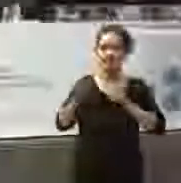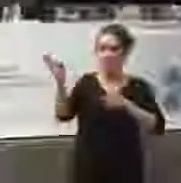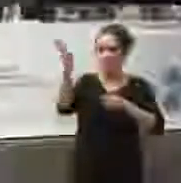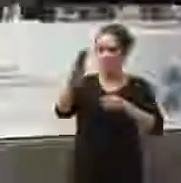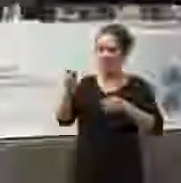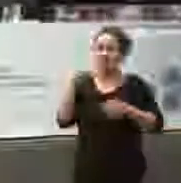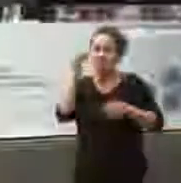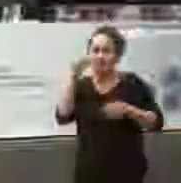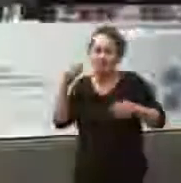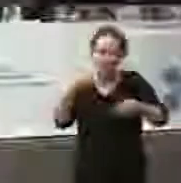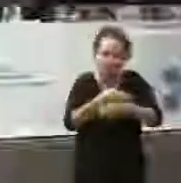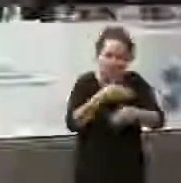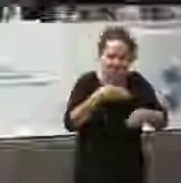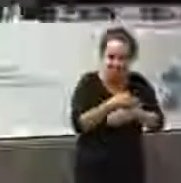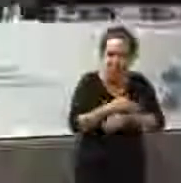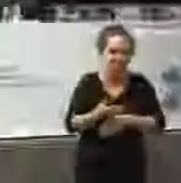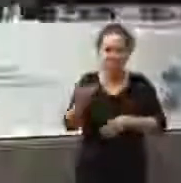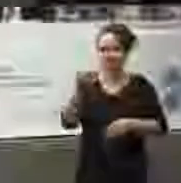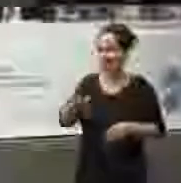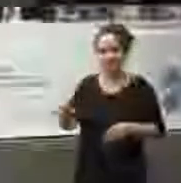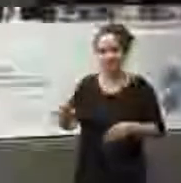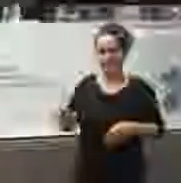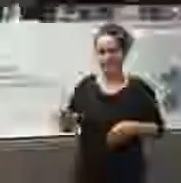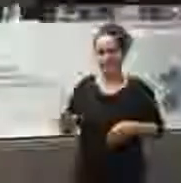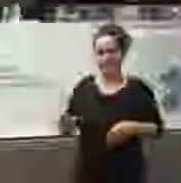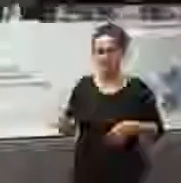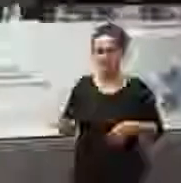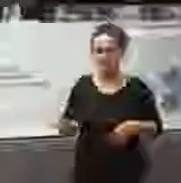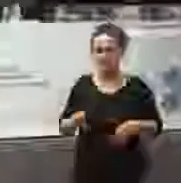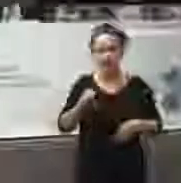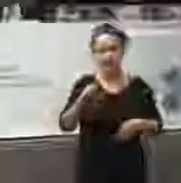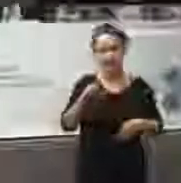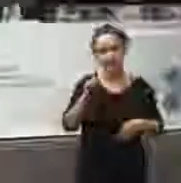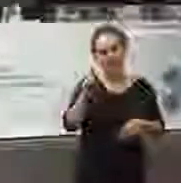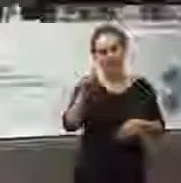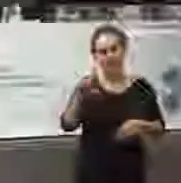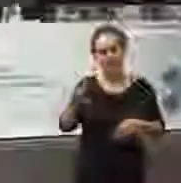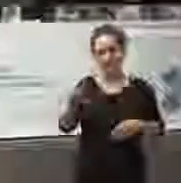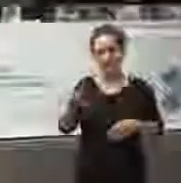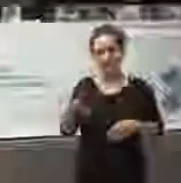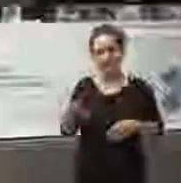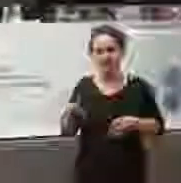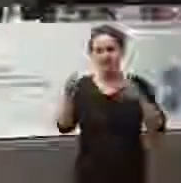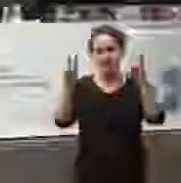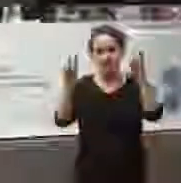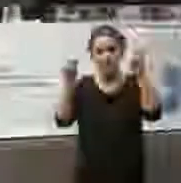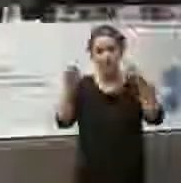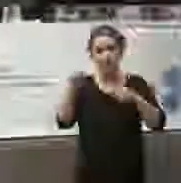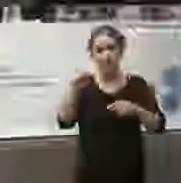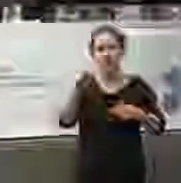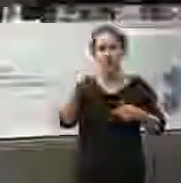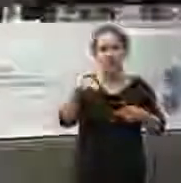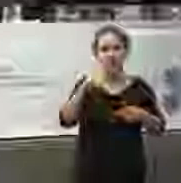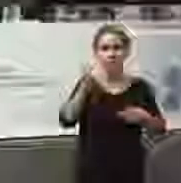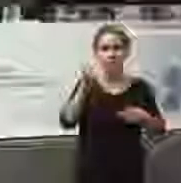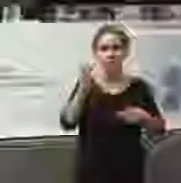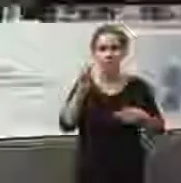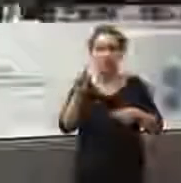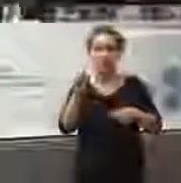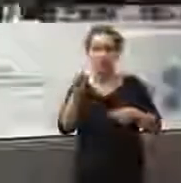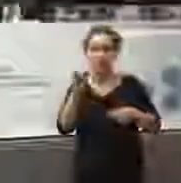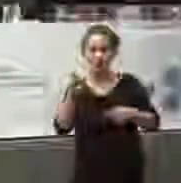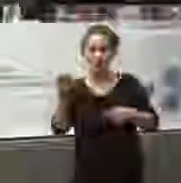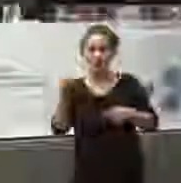a sua a sua inclusão ao cdf mas enfim em termos sanitários o nosso gasto é semelhante ao